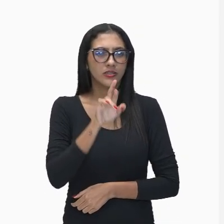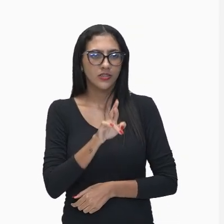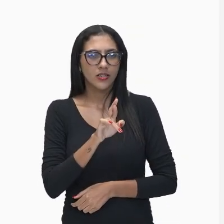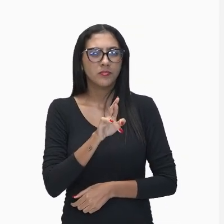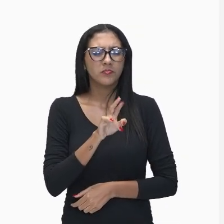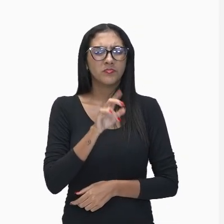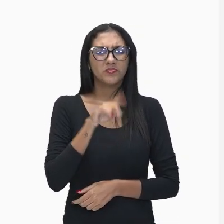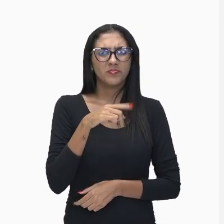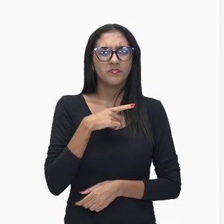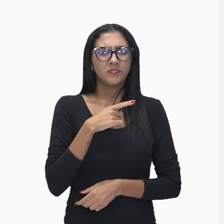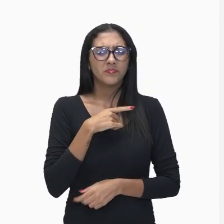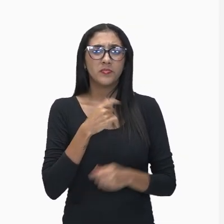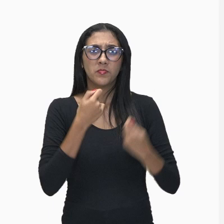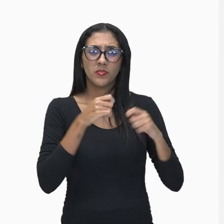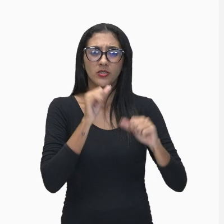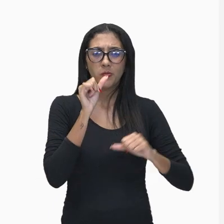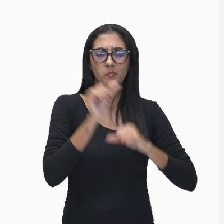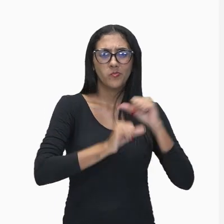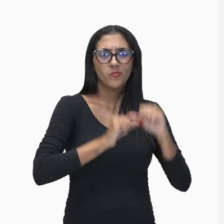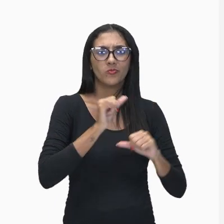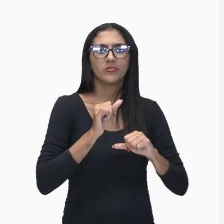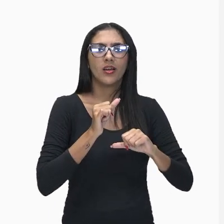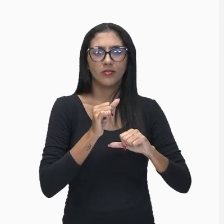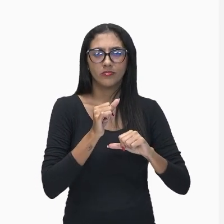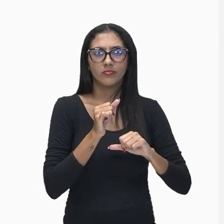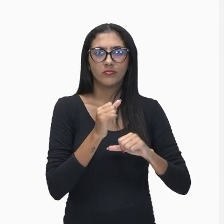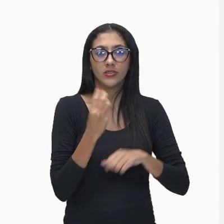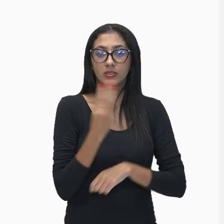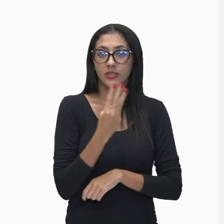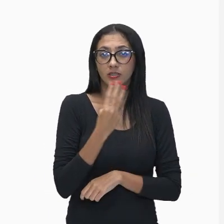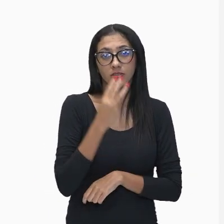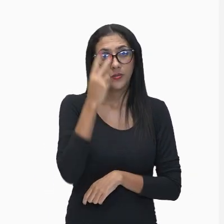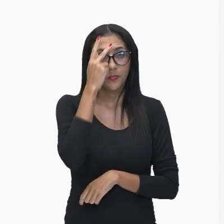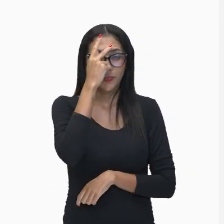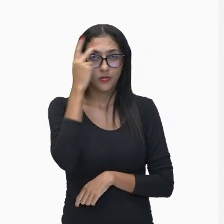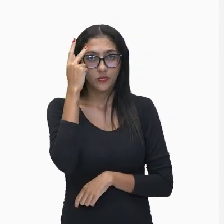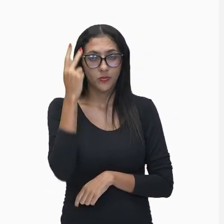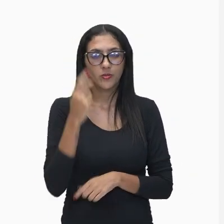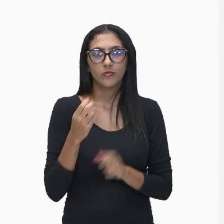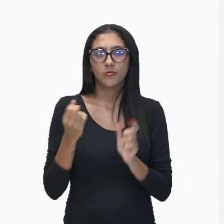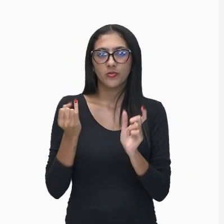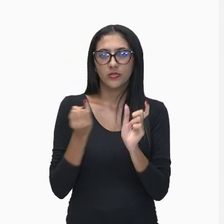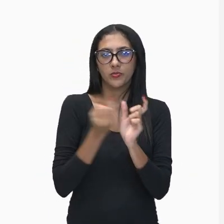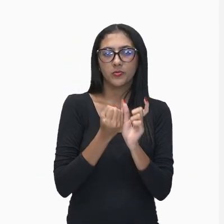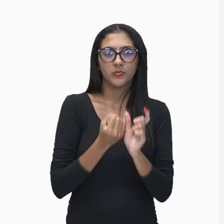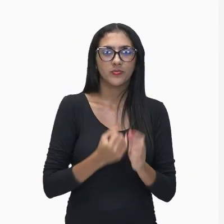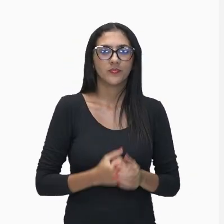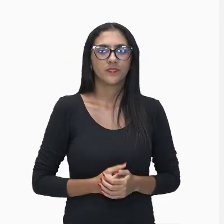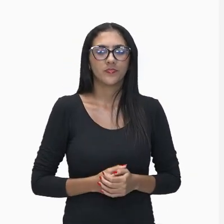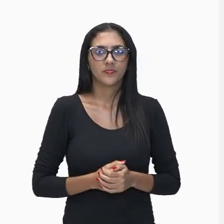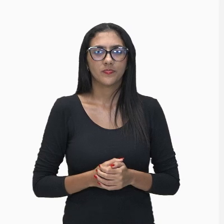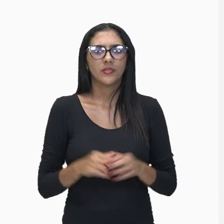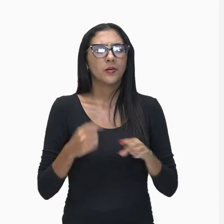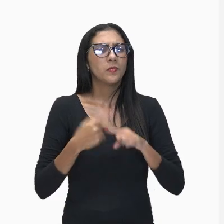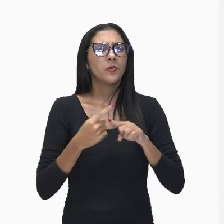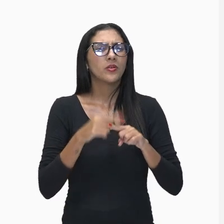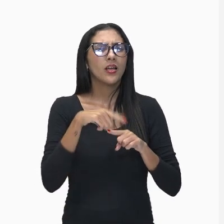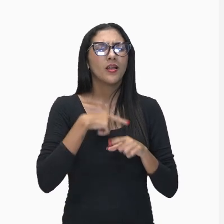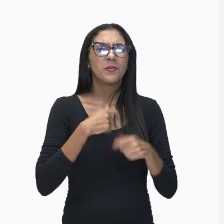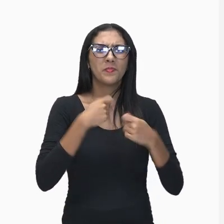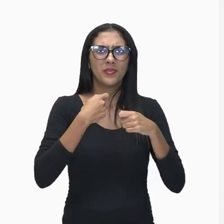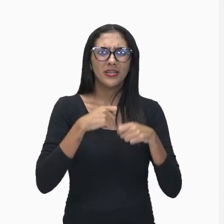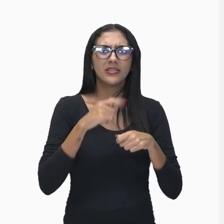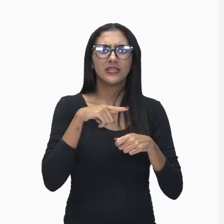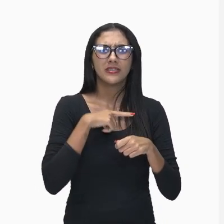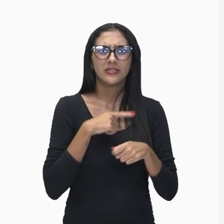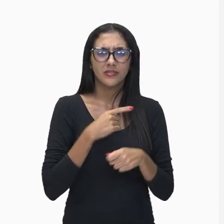cronológico, deve ser flexionado na terceira pessoa do singular. Mas, professor, por que esse verbo tem que ficar na terceira pessoa do